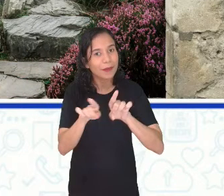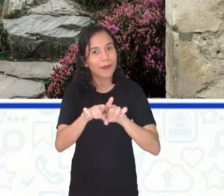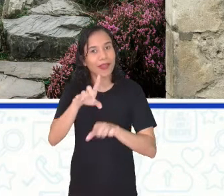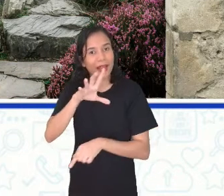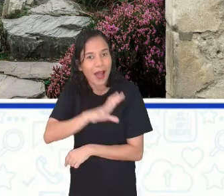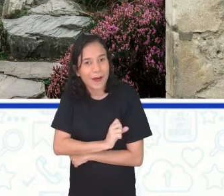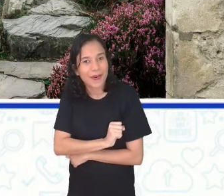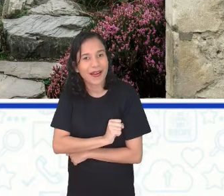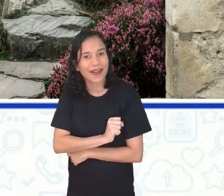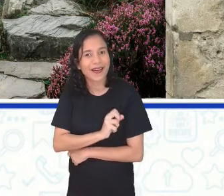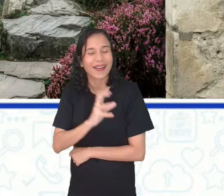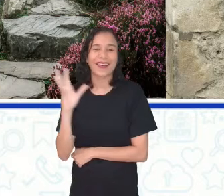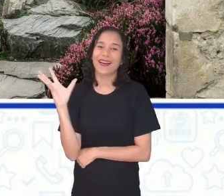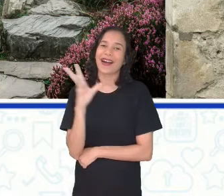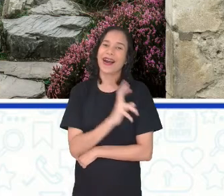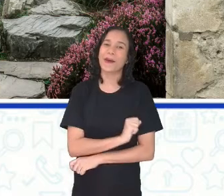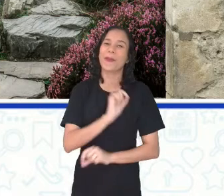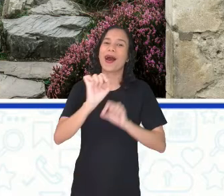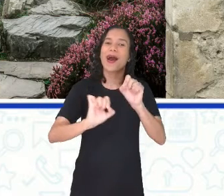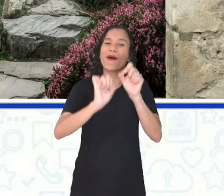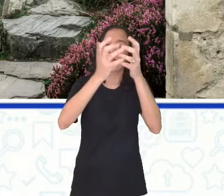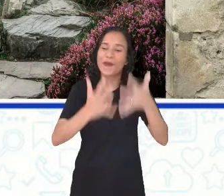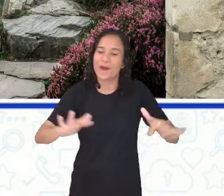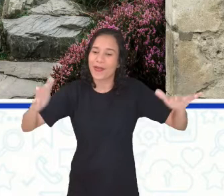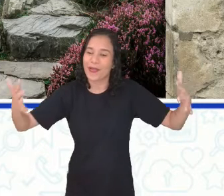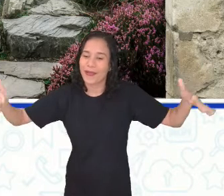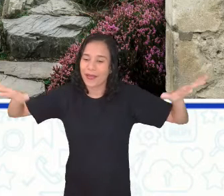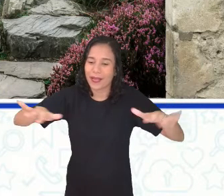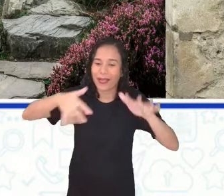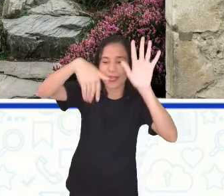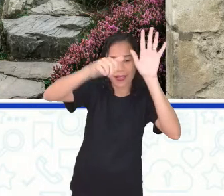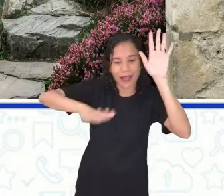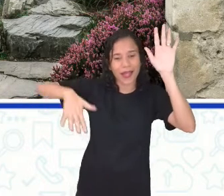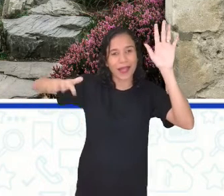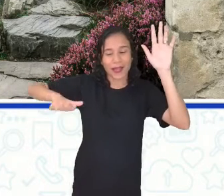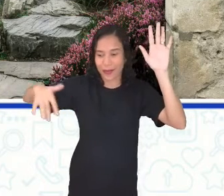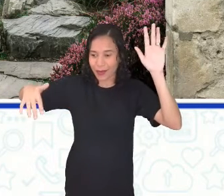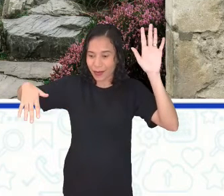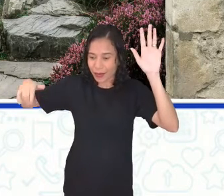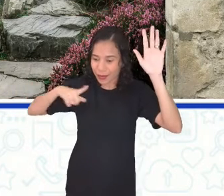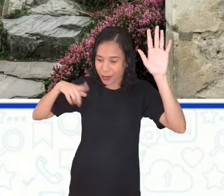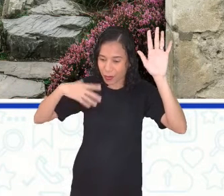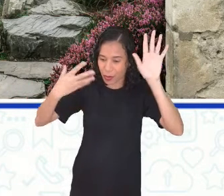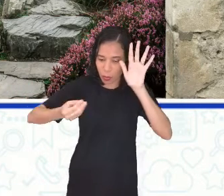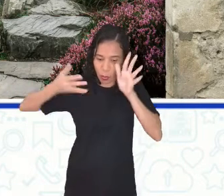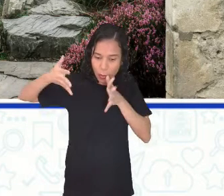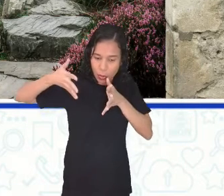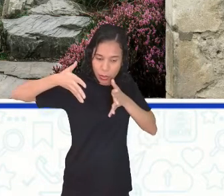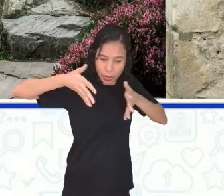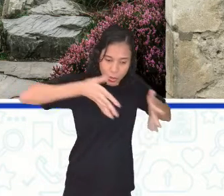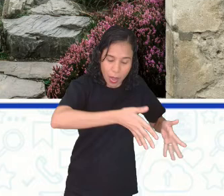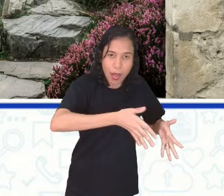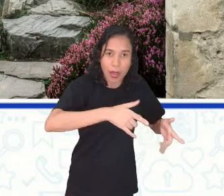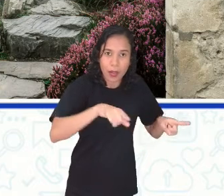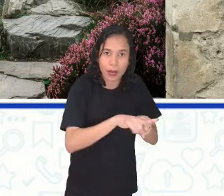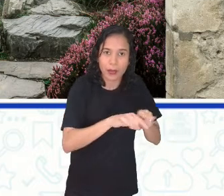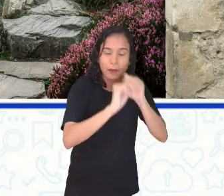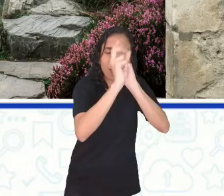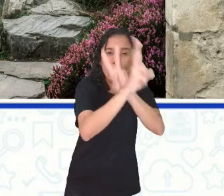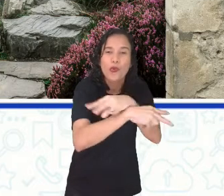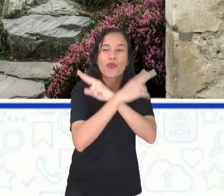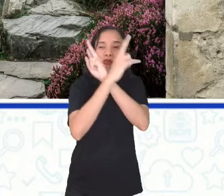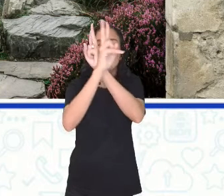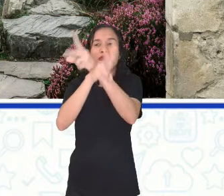amar? Amar o que o mar traz à praia, o que ele sepulta, e o que, na brisa marinha,